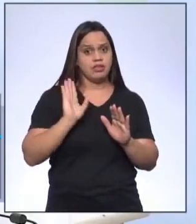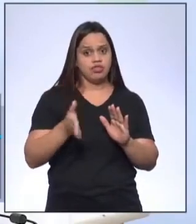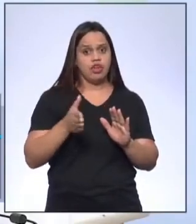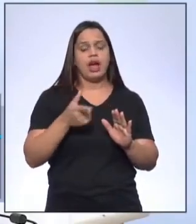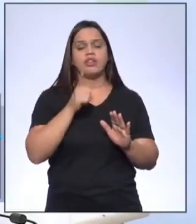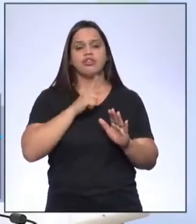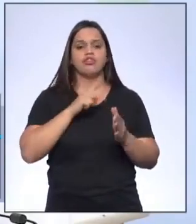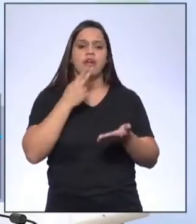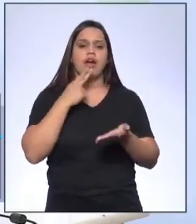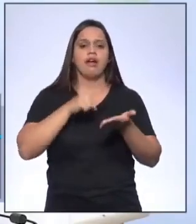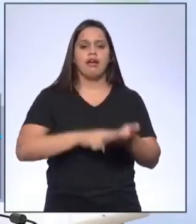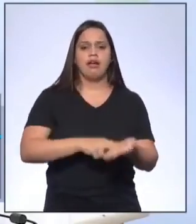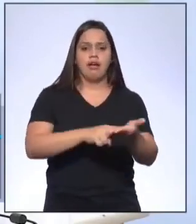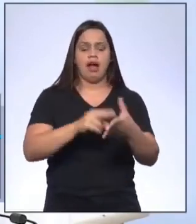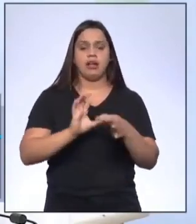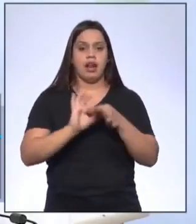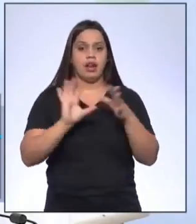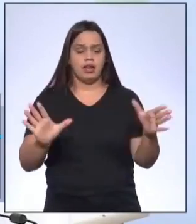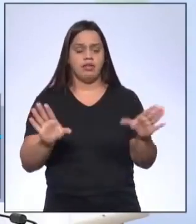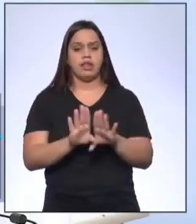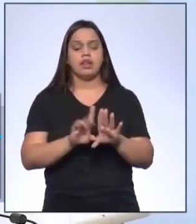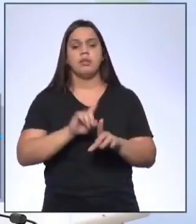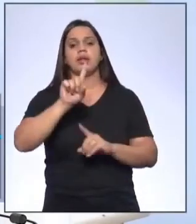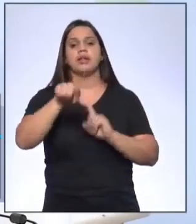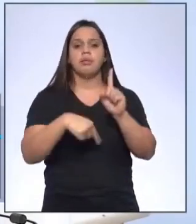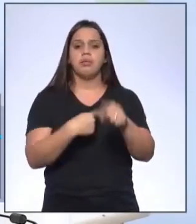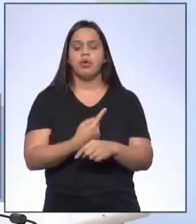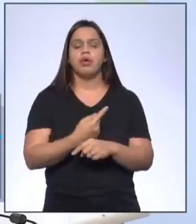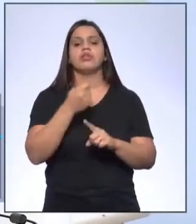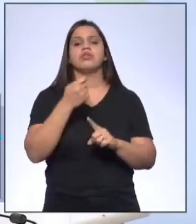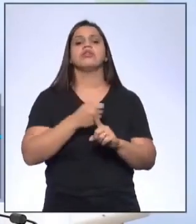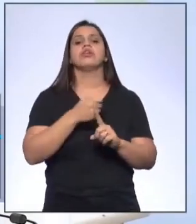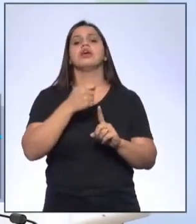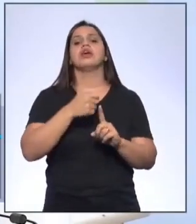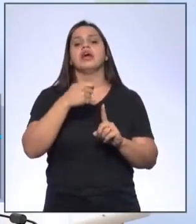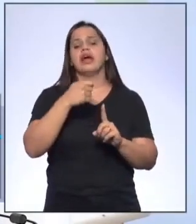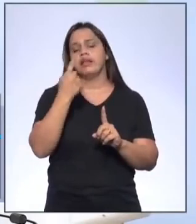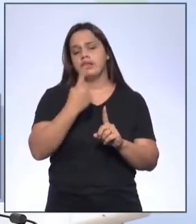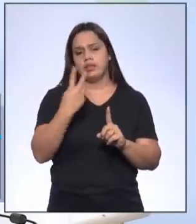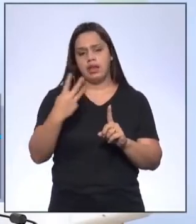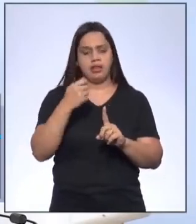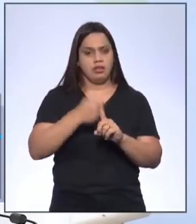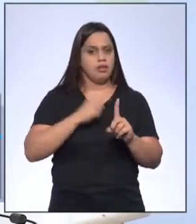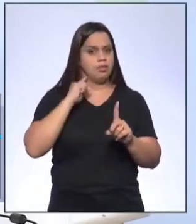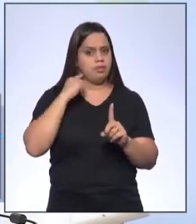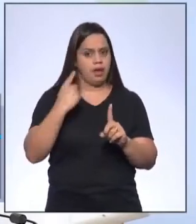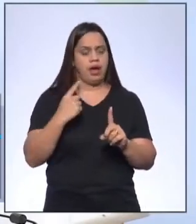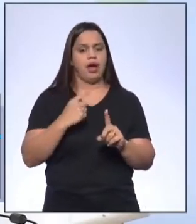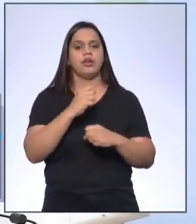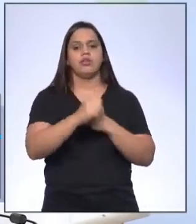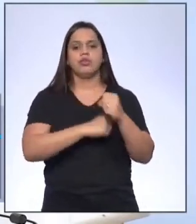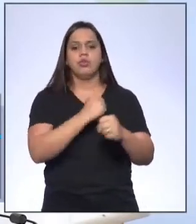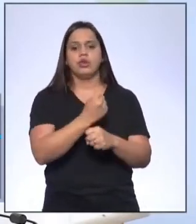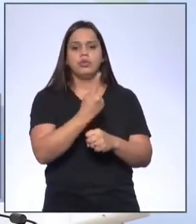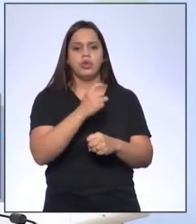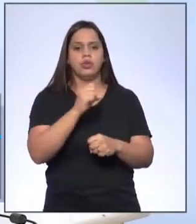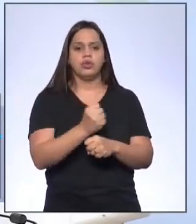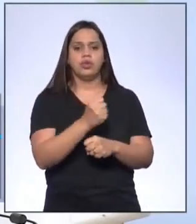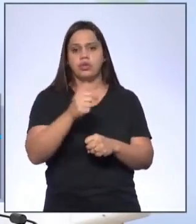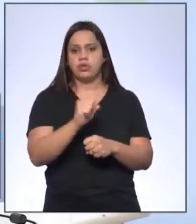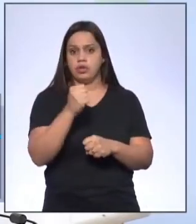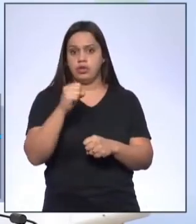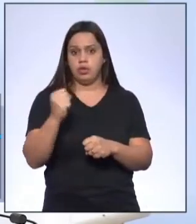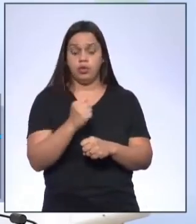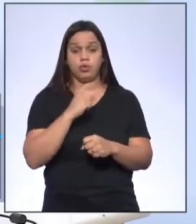citei anteriormente para vocês, em 13 de maio de 1888, que acabou de vez abolindo a escravidão no Brasil.